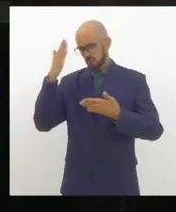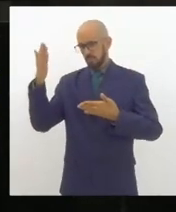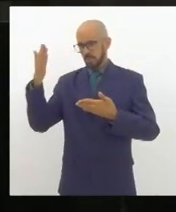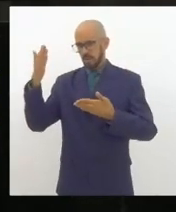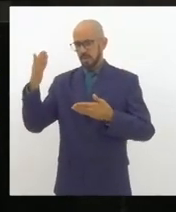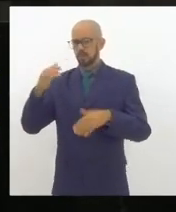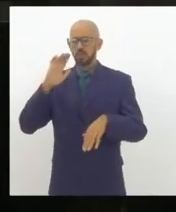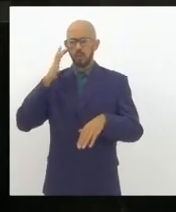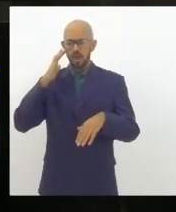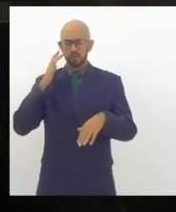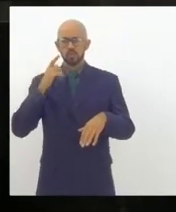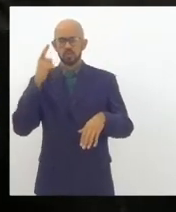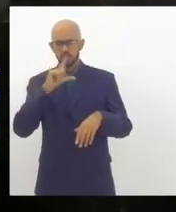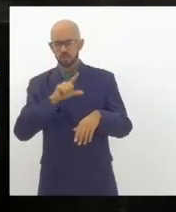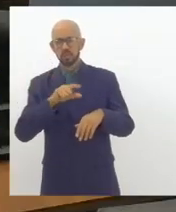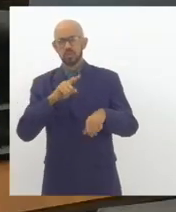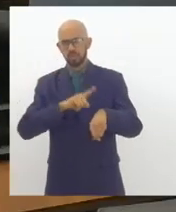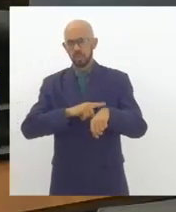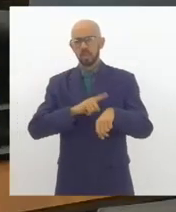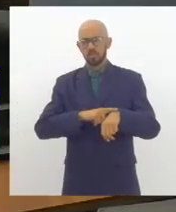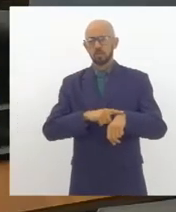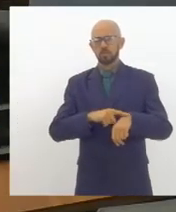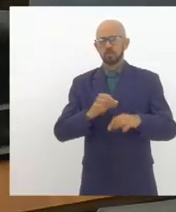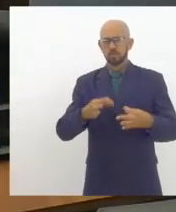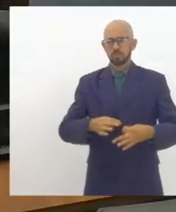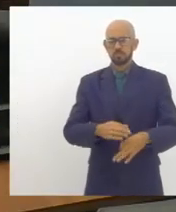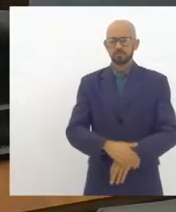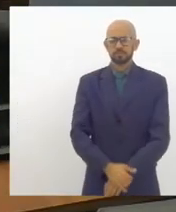cumpri aqui o meu tempo.